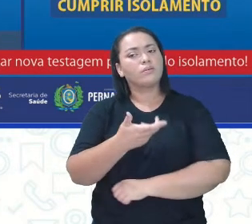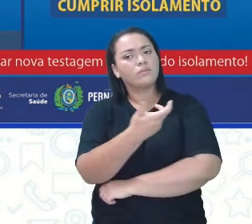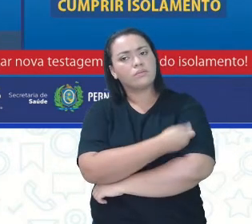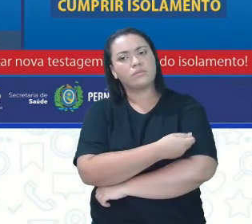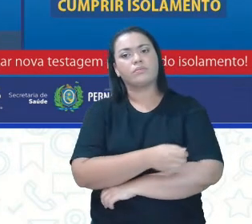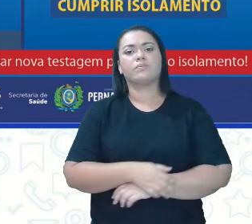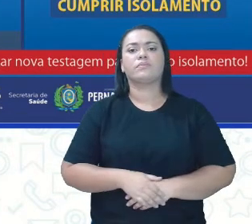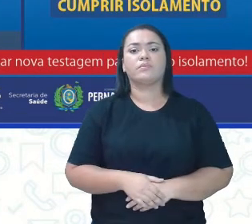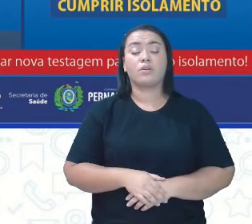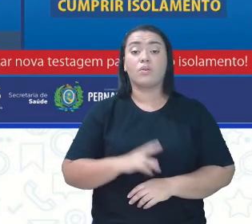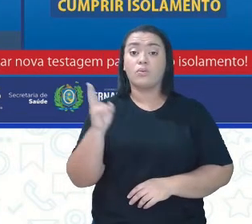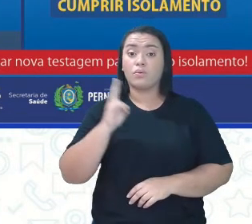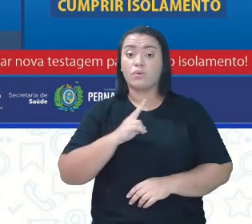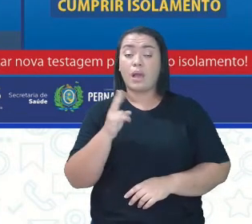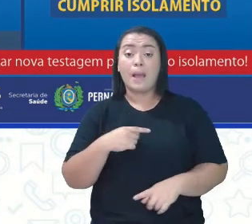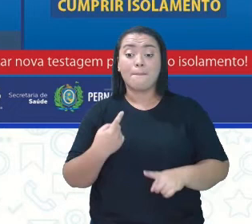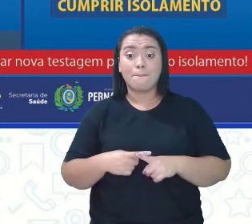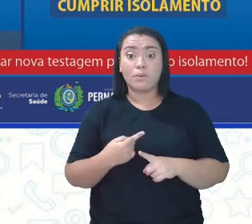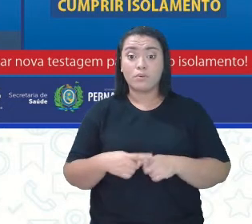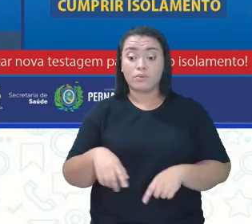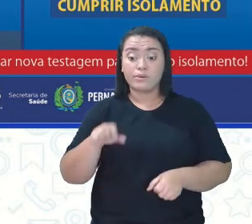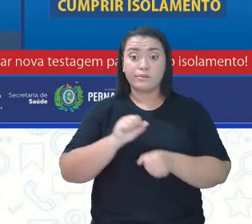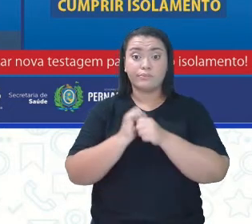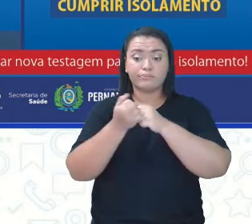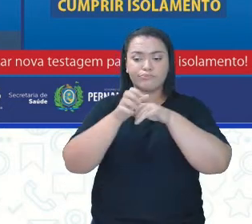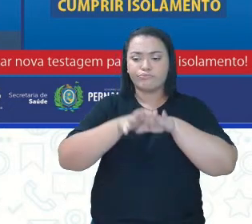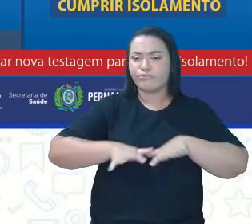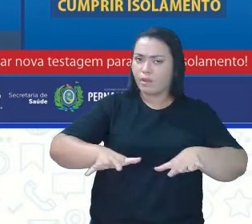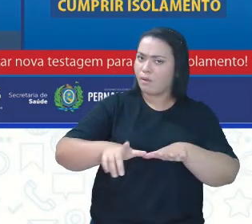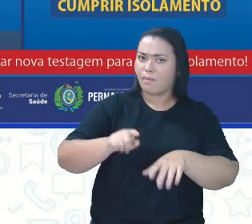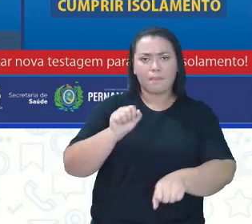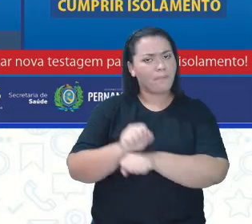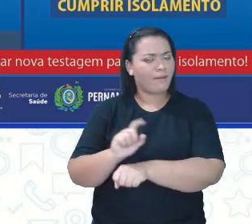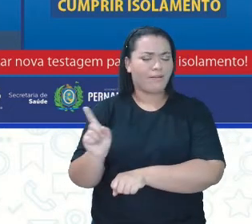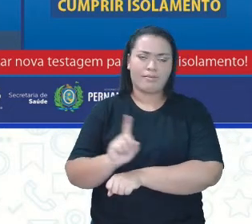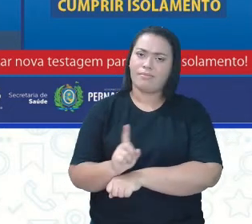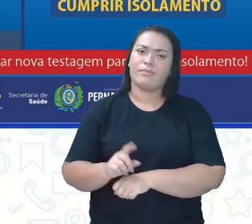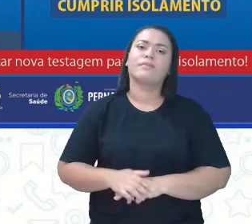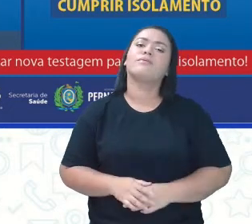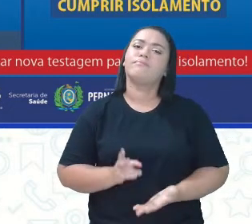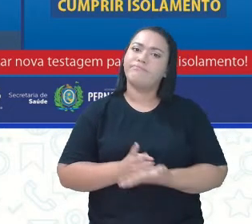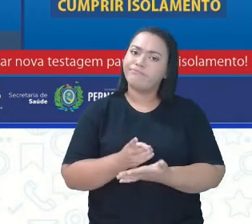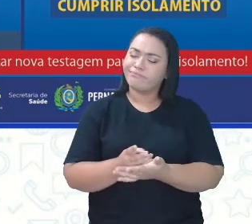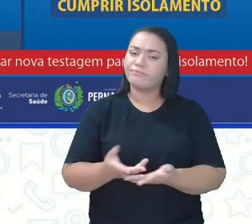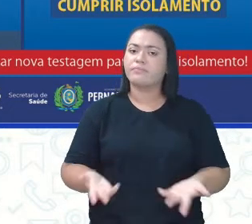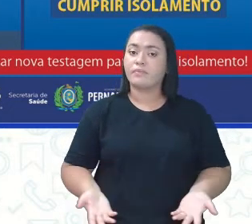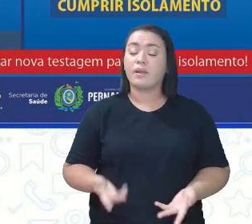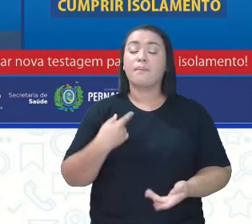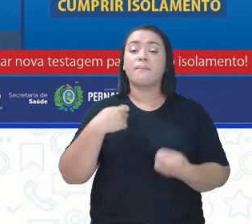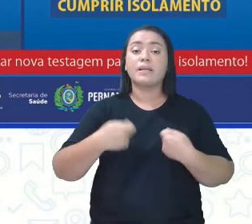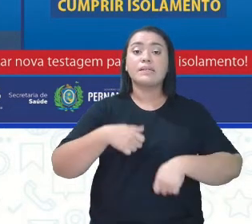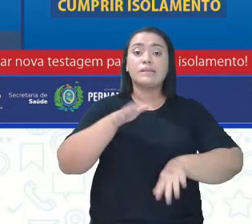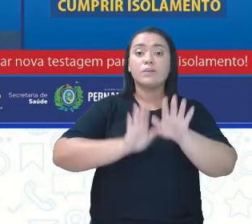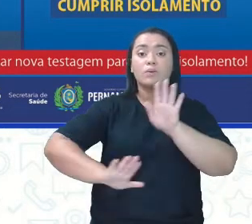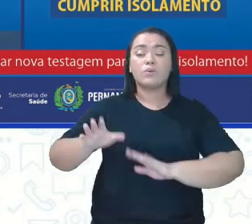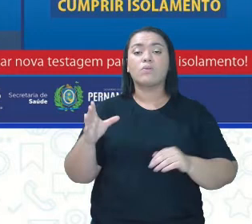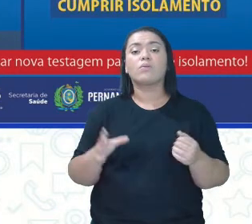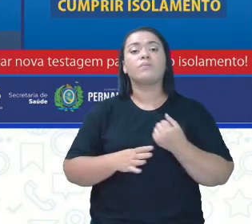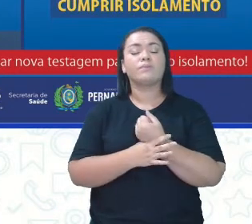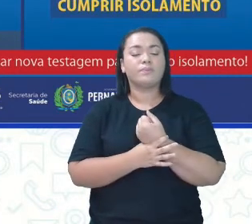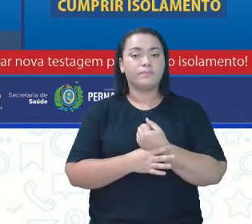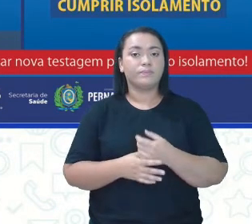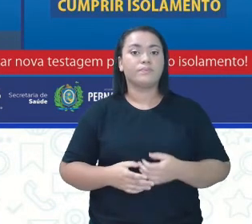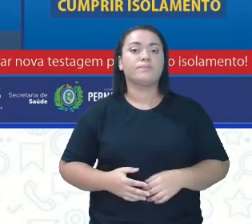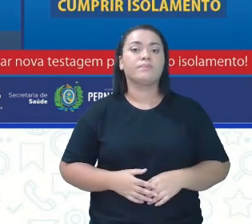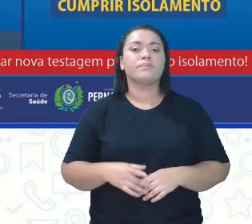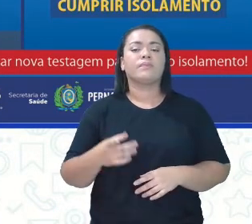essa vacina. Porque a pandemia, gente, não acabou. Cuide e se cuide. No momento que a gente está com esse cuidado,